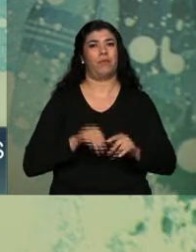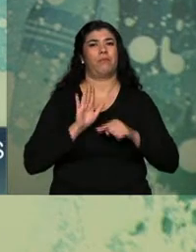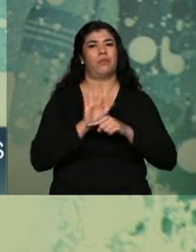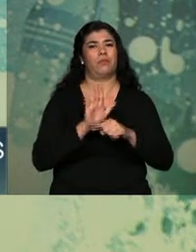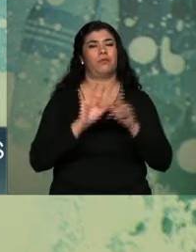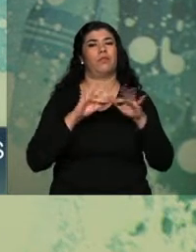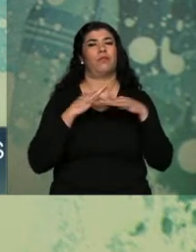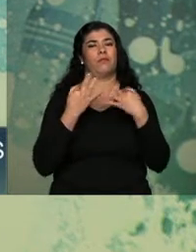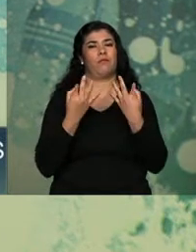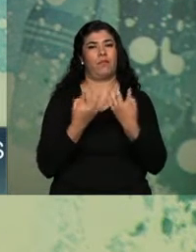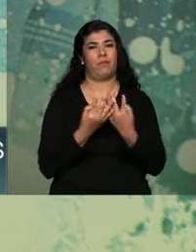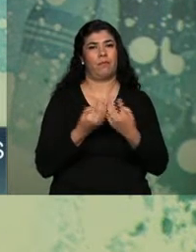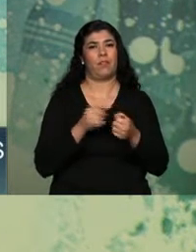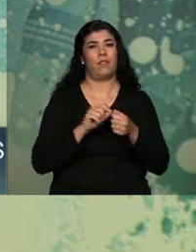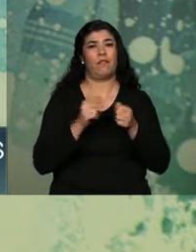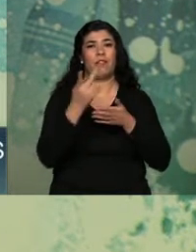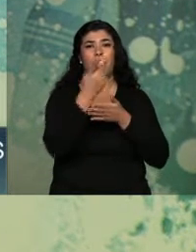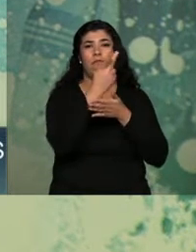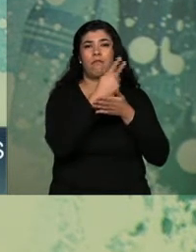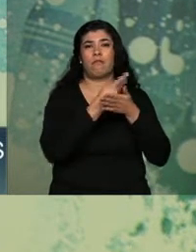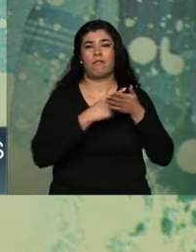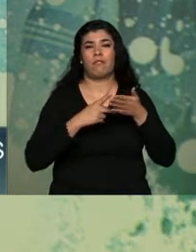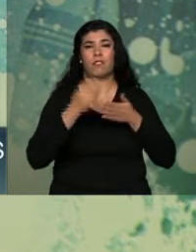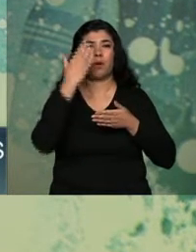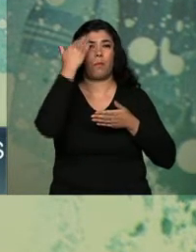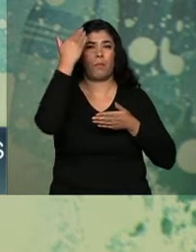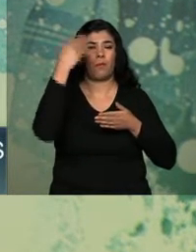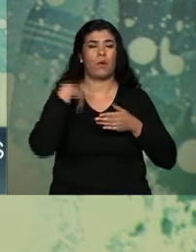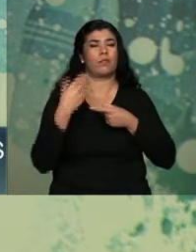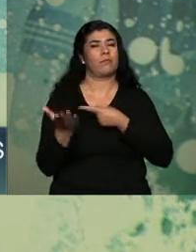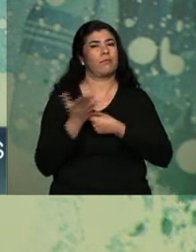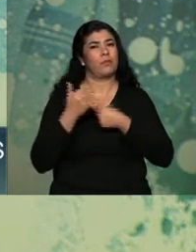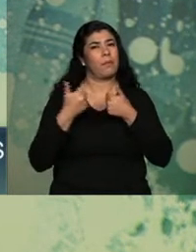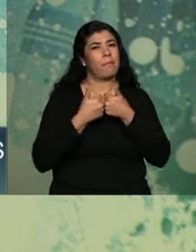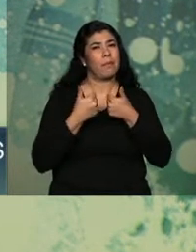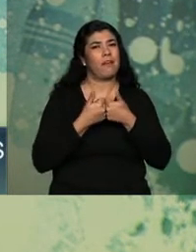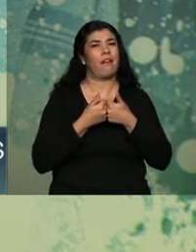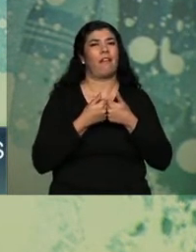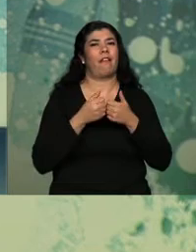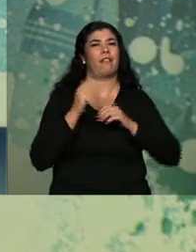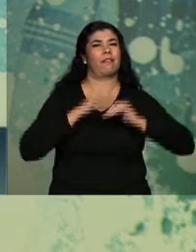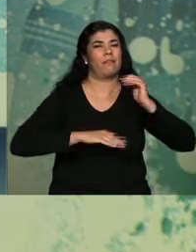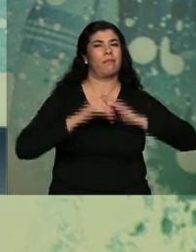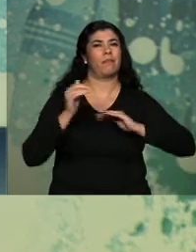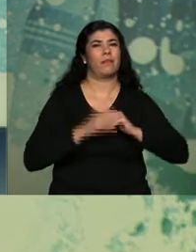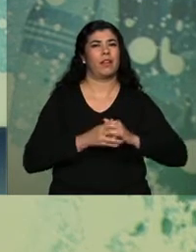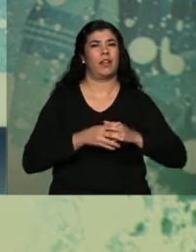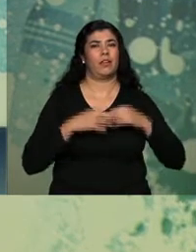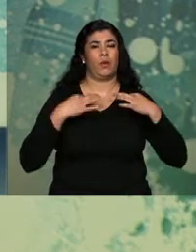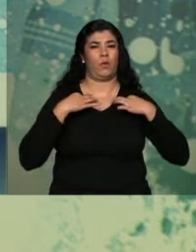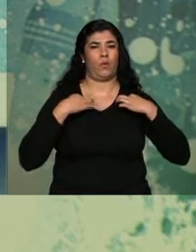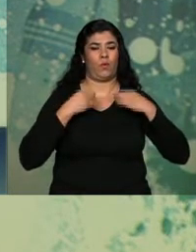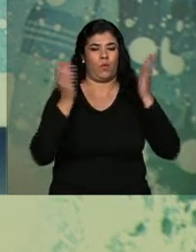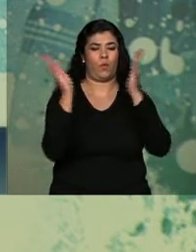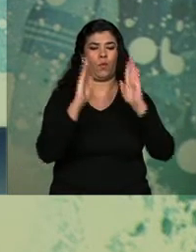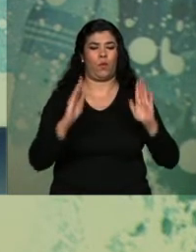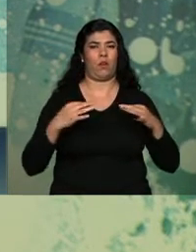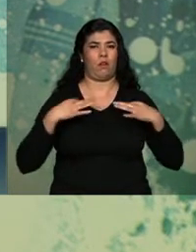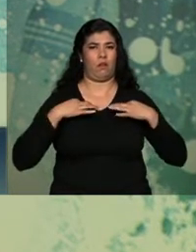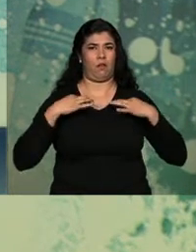fui fazer desenho de moda, que me levou mais perto do meu trabalho, que é o trabalho de figurinos que eu faço.